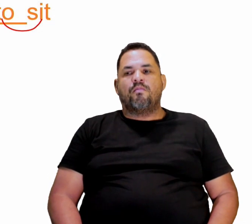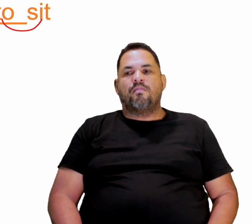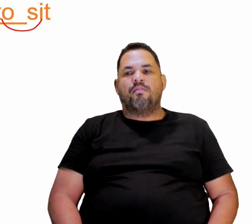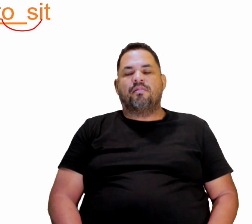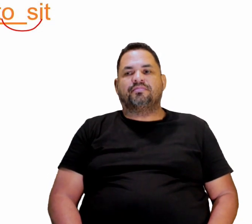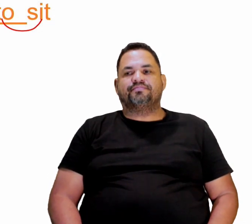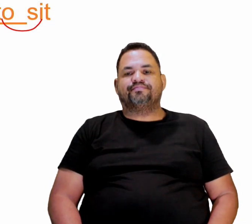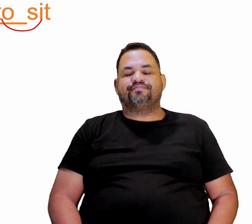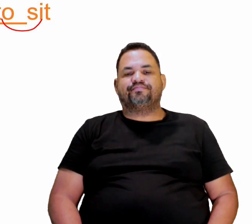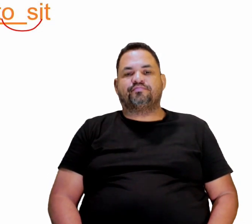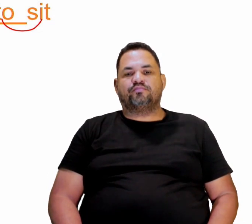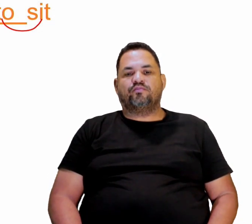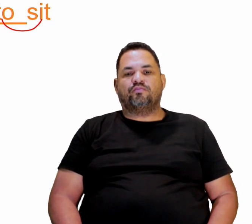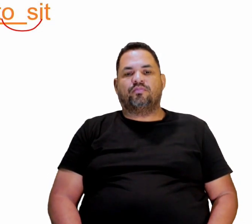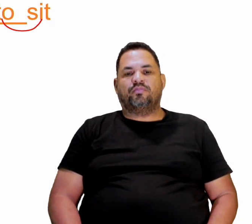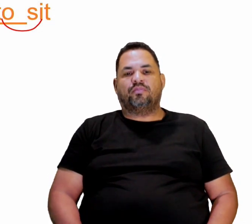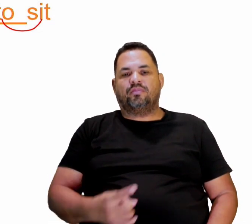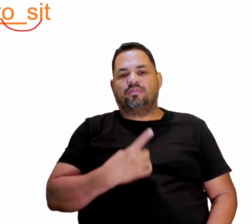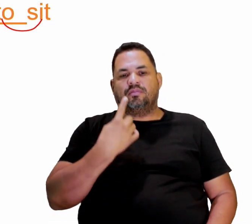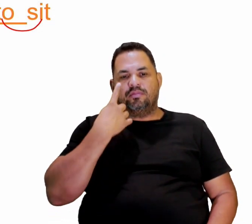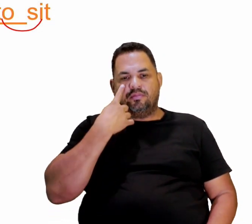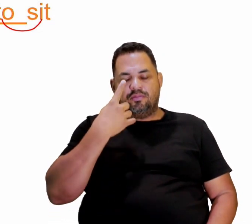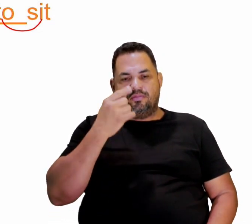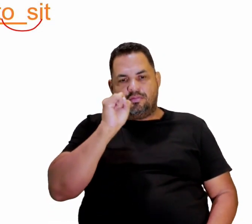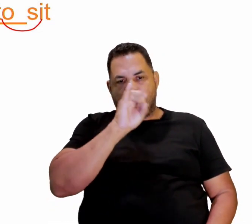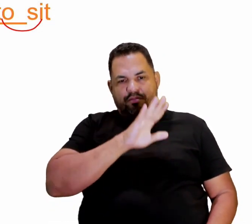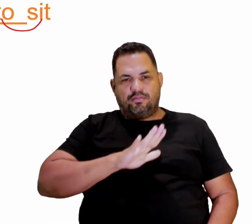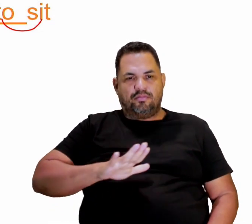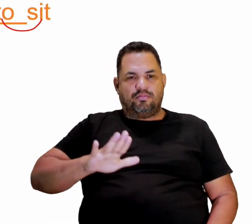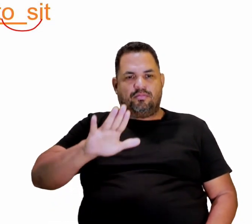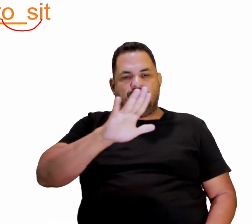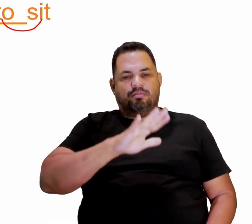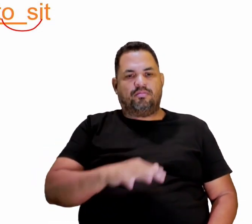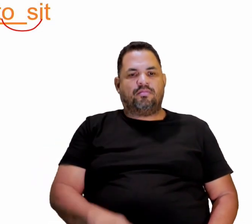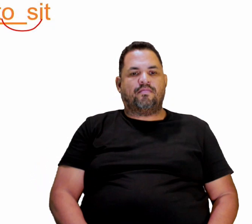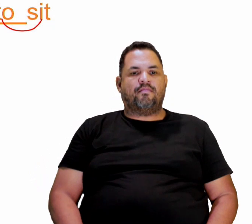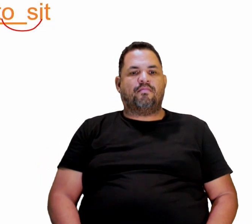justamente isso aqui que nós estamos vendo na imagem